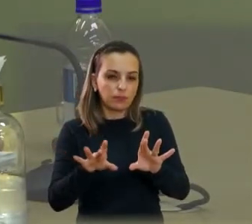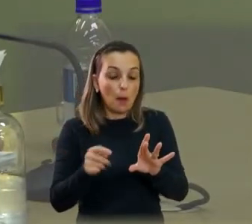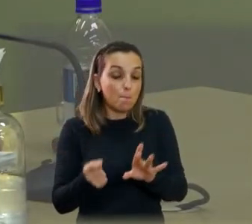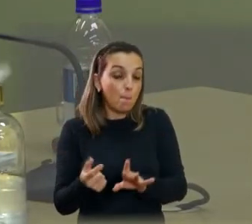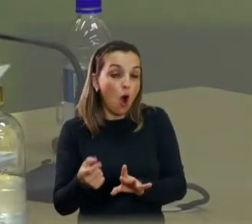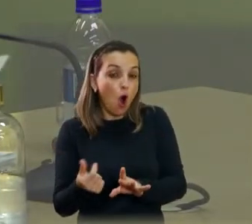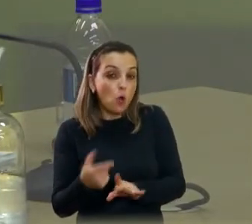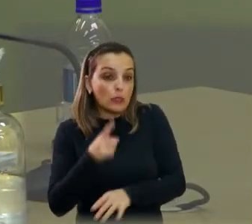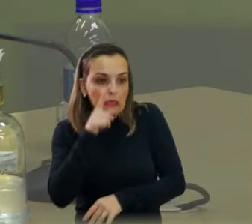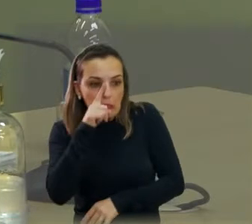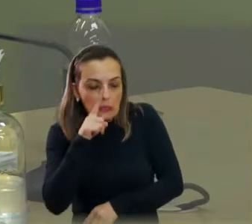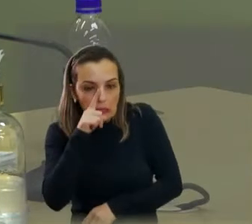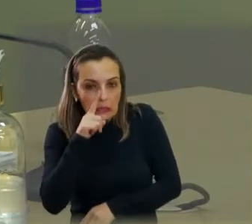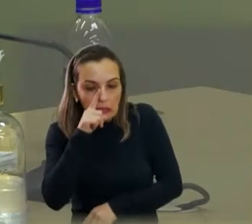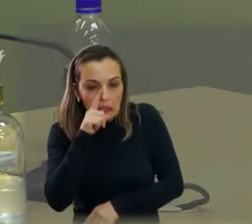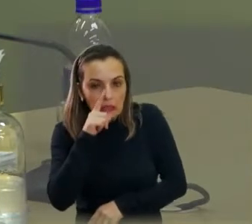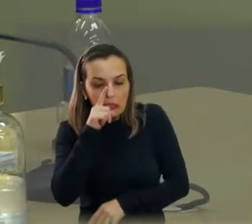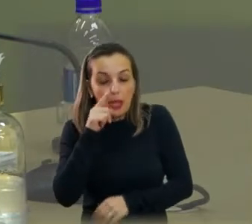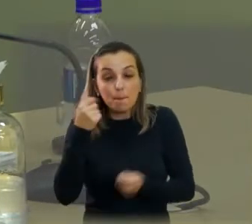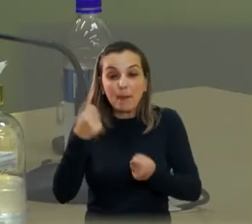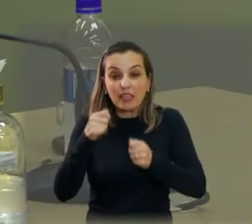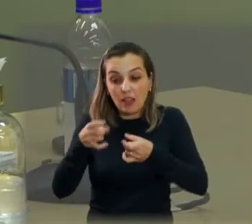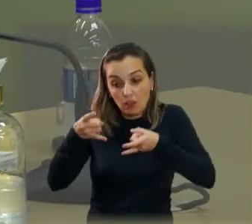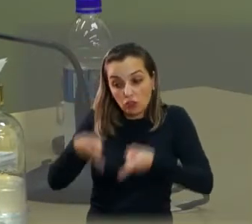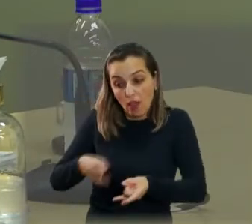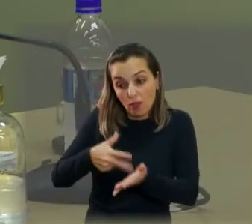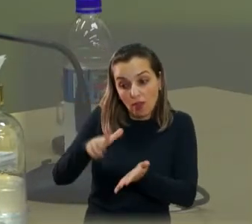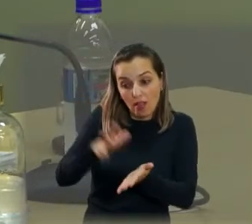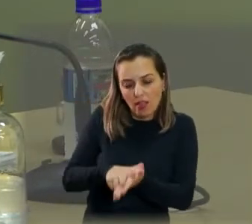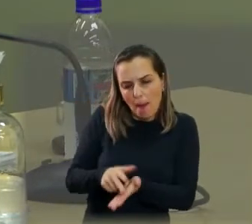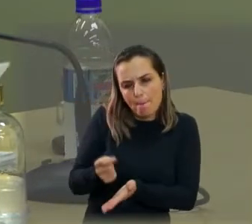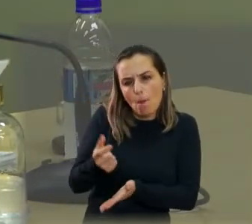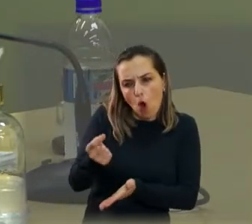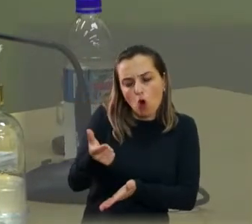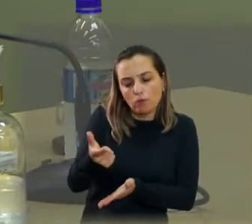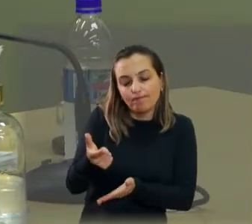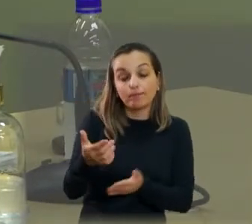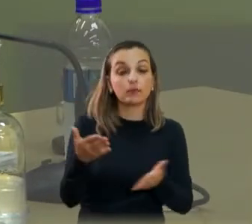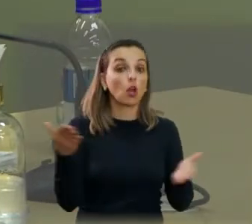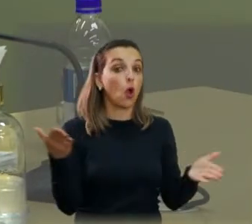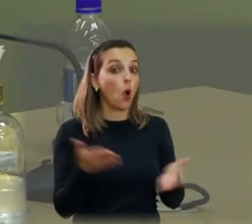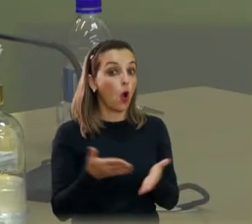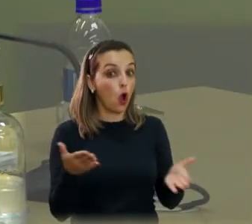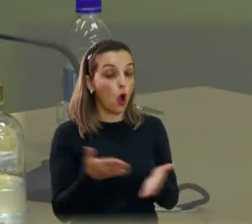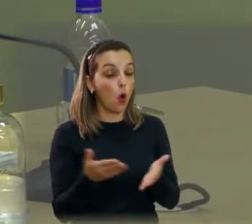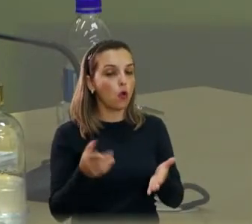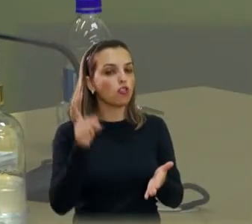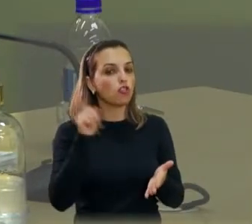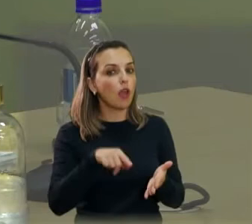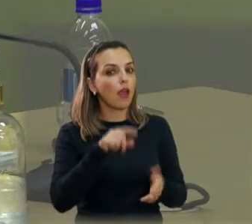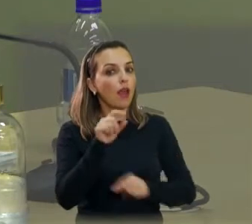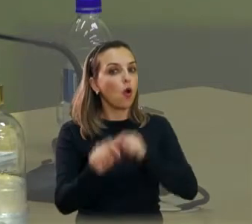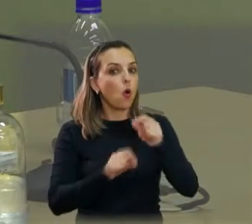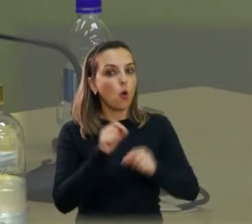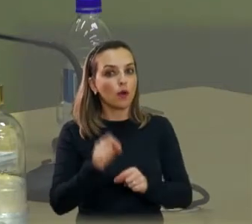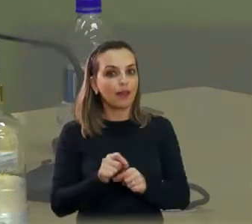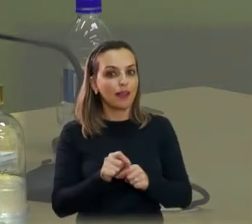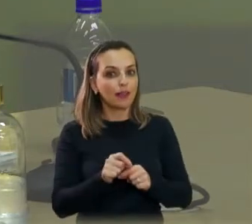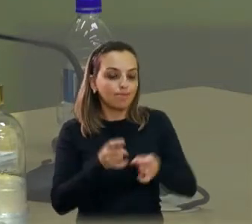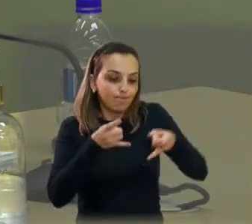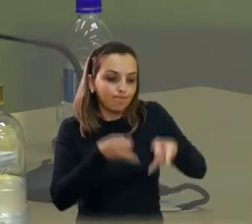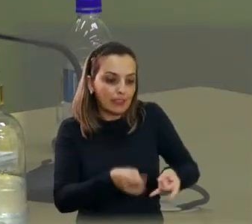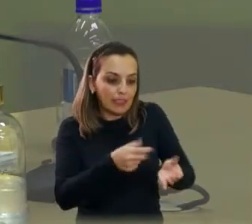grave e que necessitavam de internação. Hoje, a gente sonhava e a gente fazia a tal da